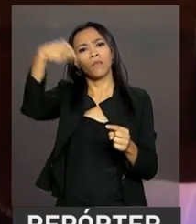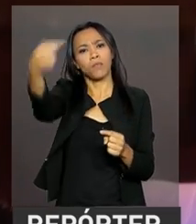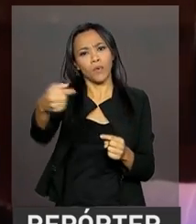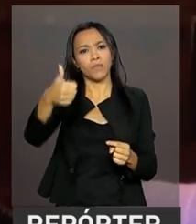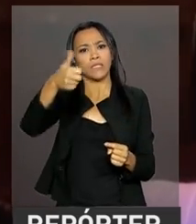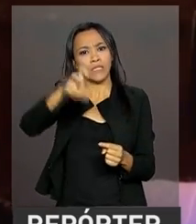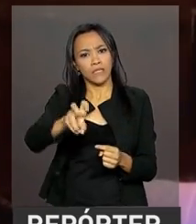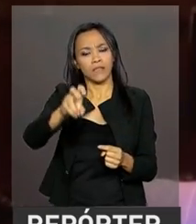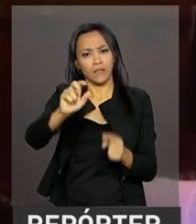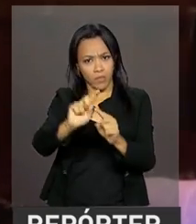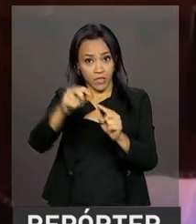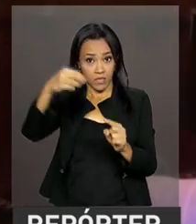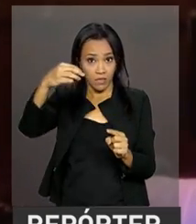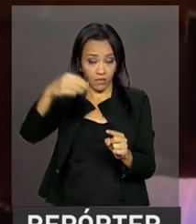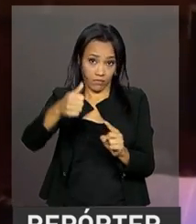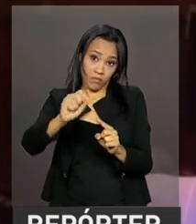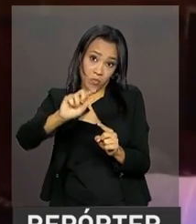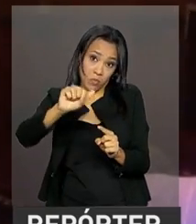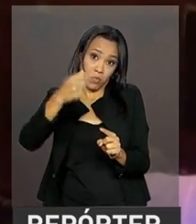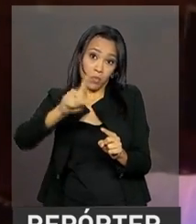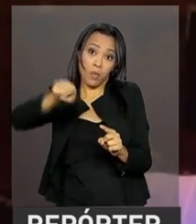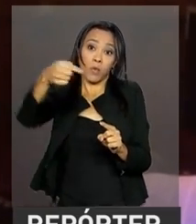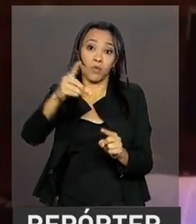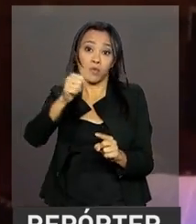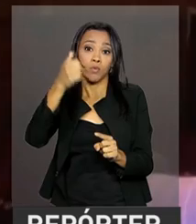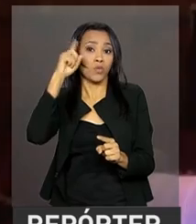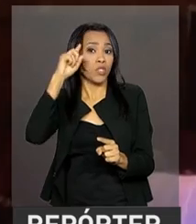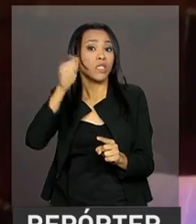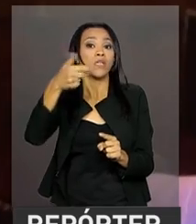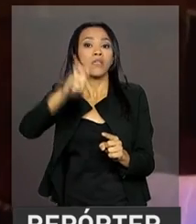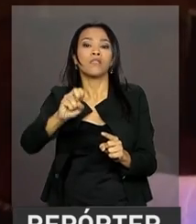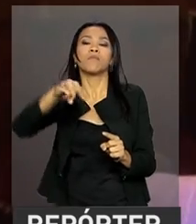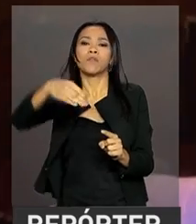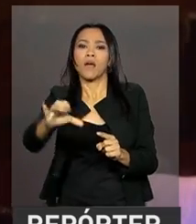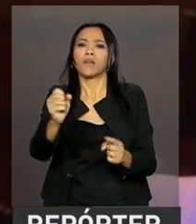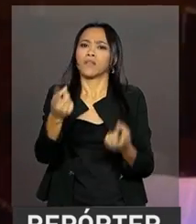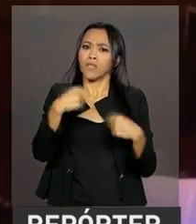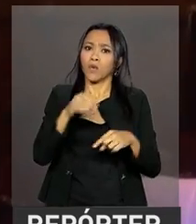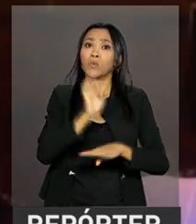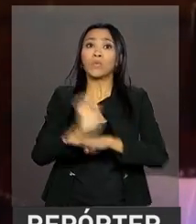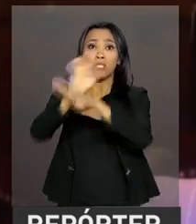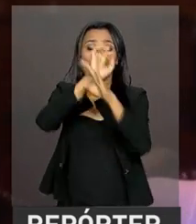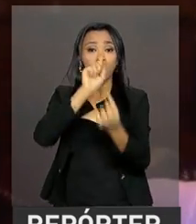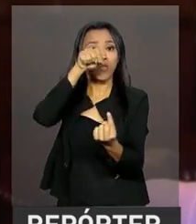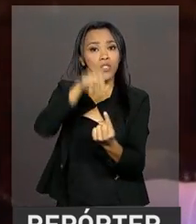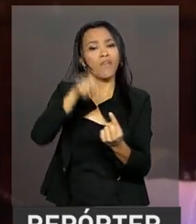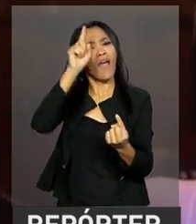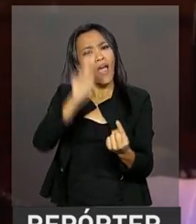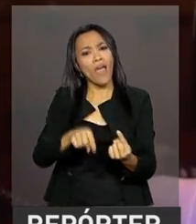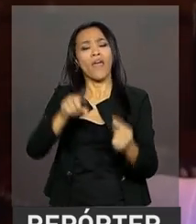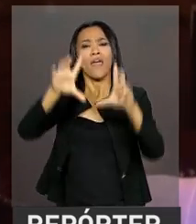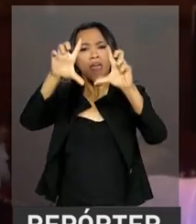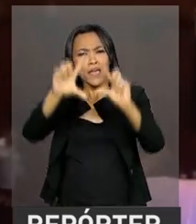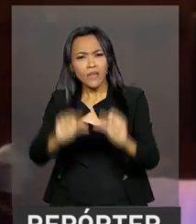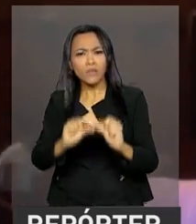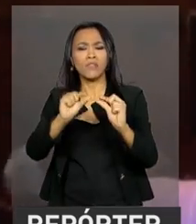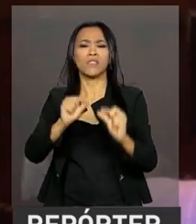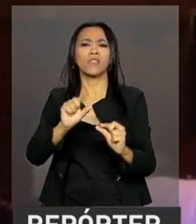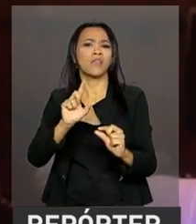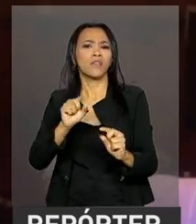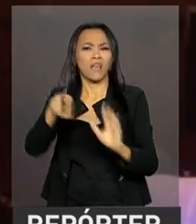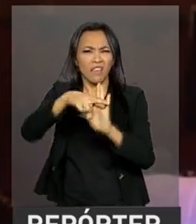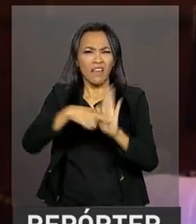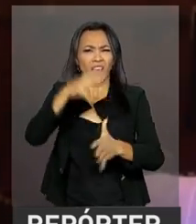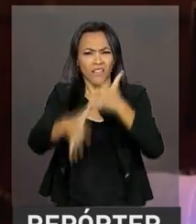Maio o propósito do ministério com a modernização nos estados e nos municípios é reduzir o custo das atividades do agronegócio e